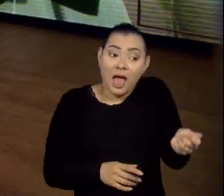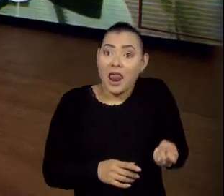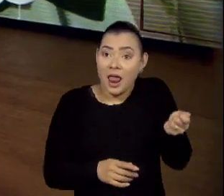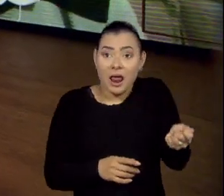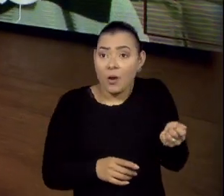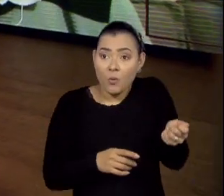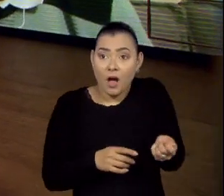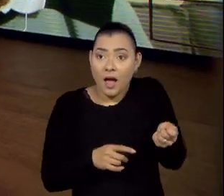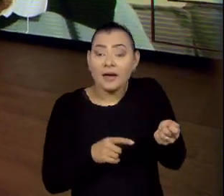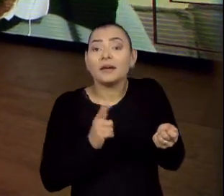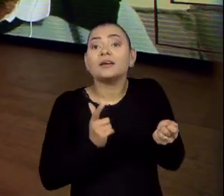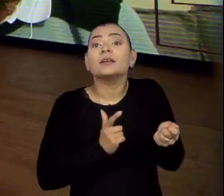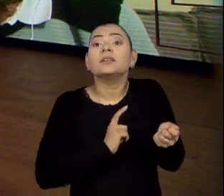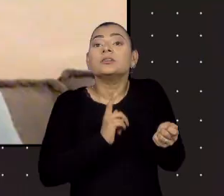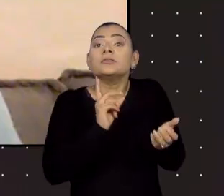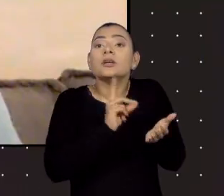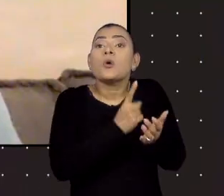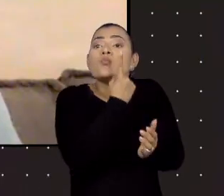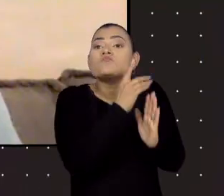tinha uma livraria.